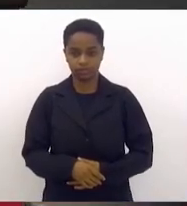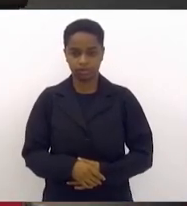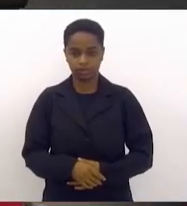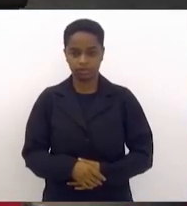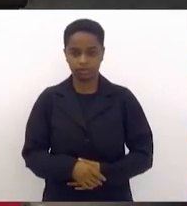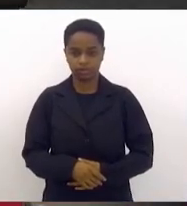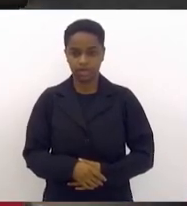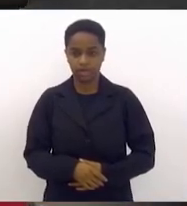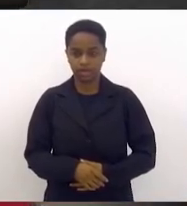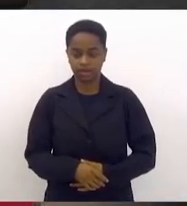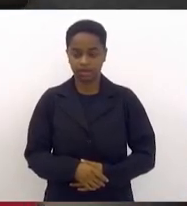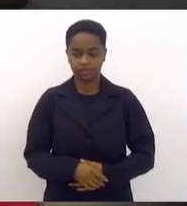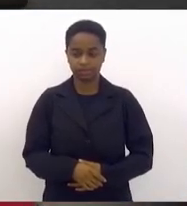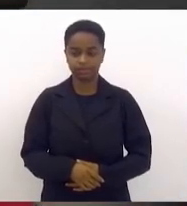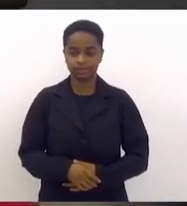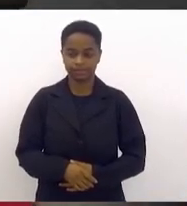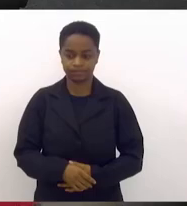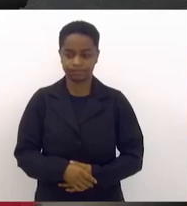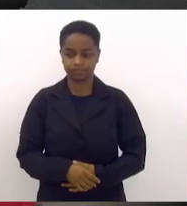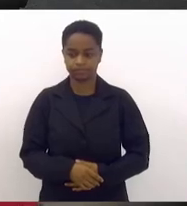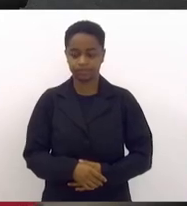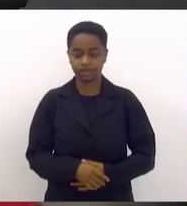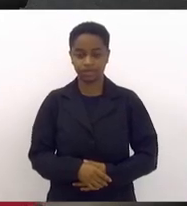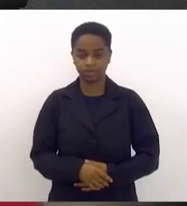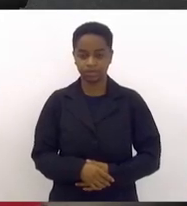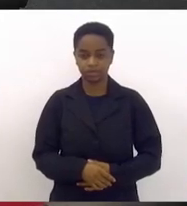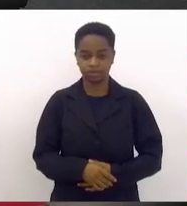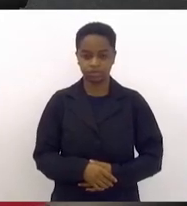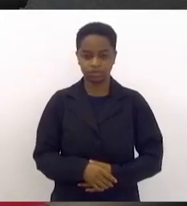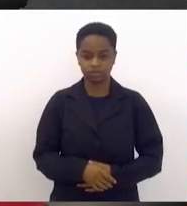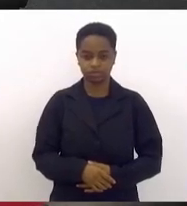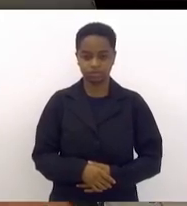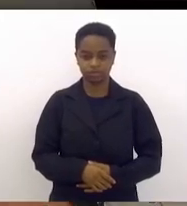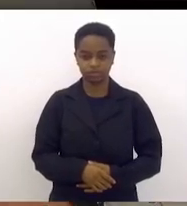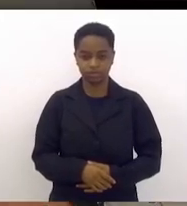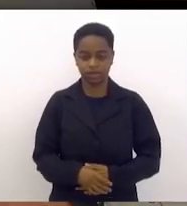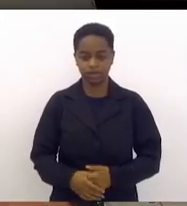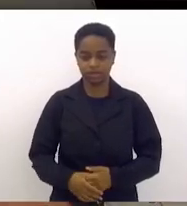sua você veio do veio